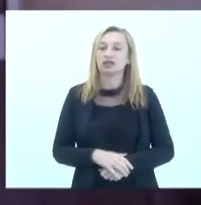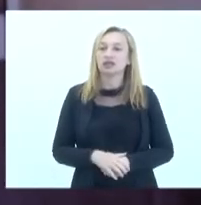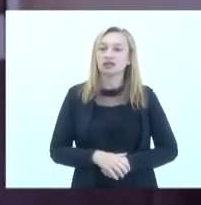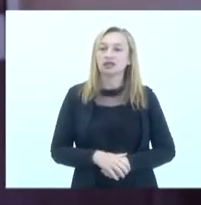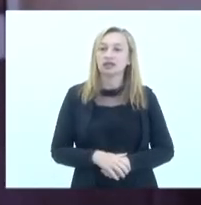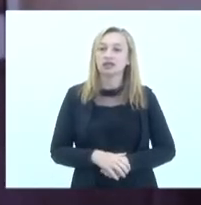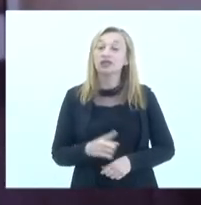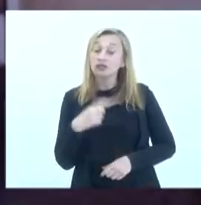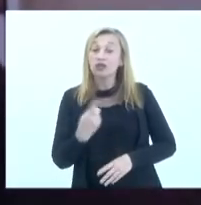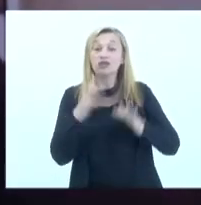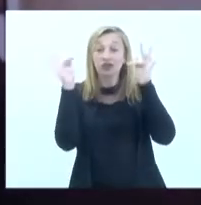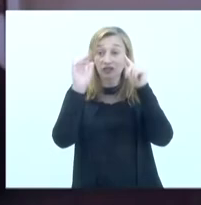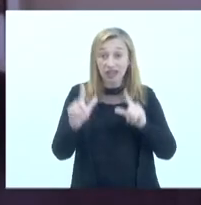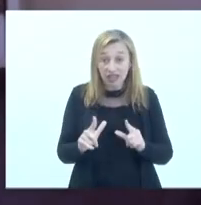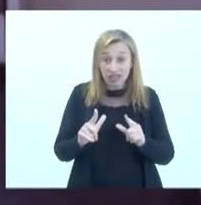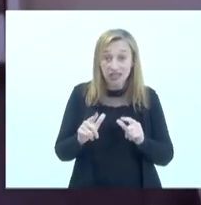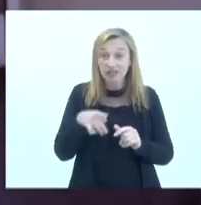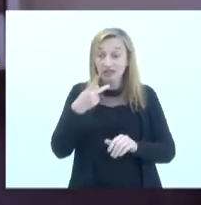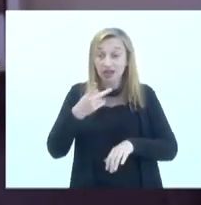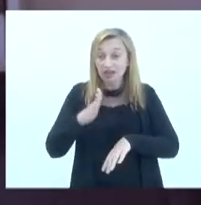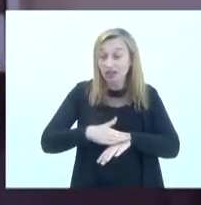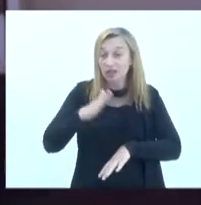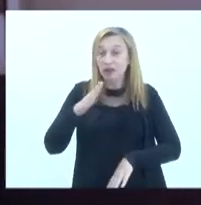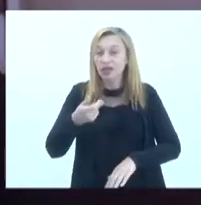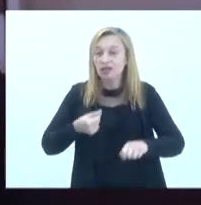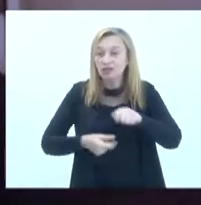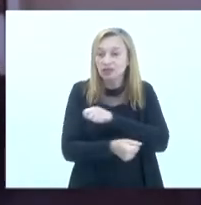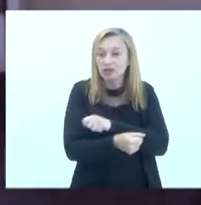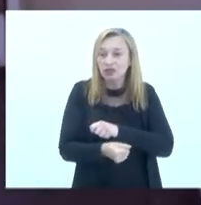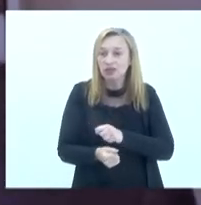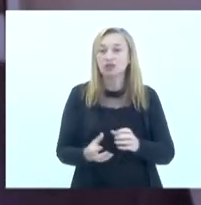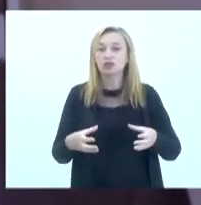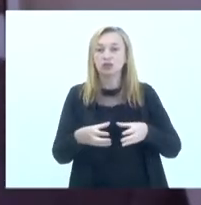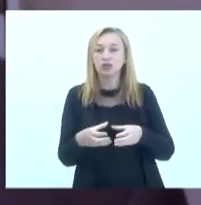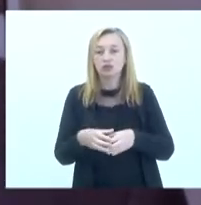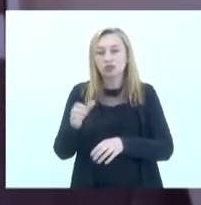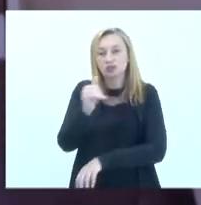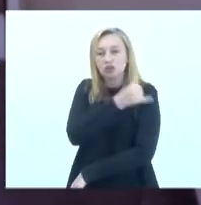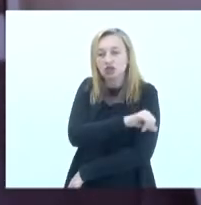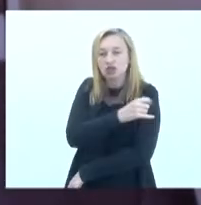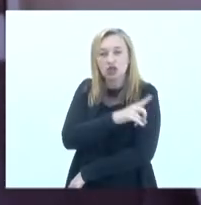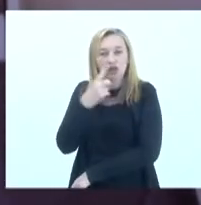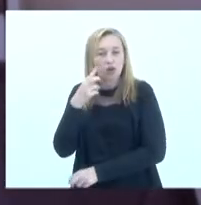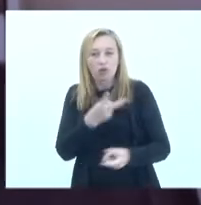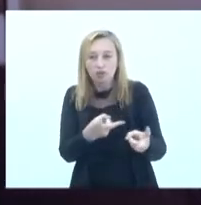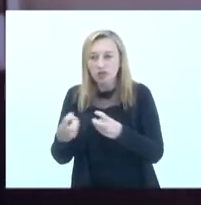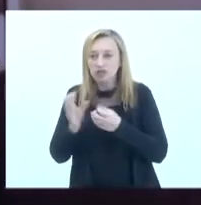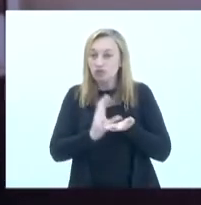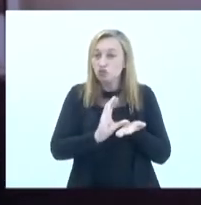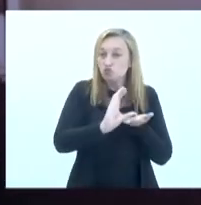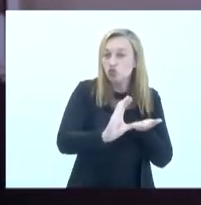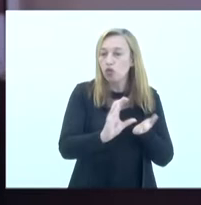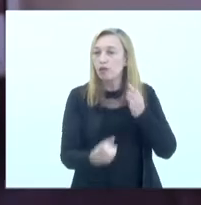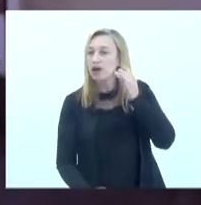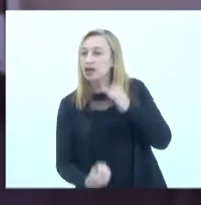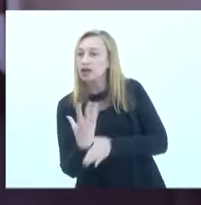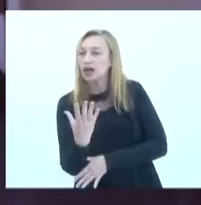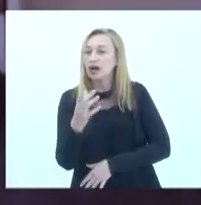muito feliz concluindo, anunciando aqui mais um investimento, a bancada do Rio de Janeiro, nós captamos recursos para construir o